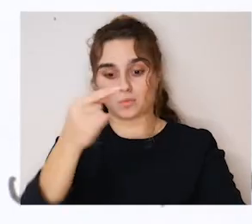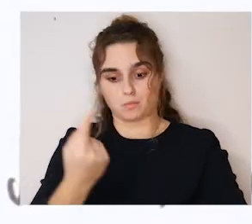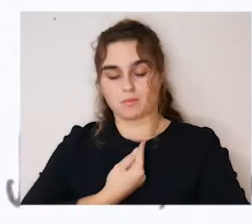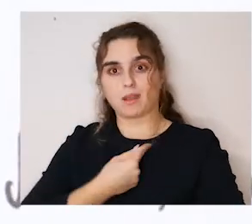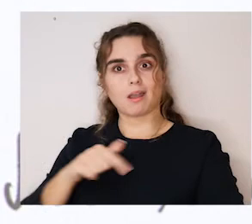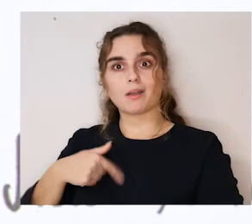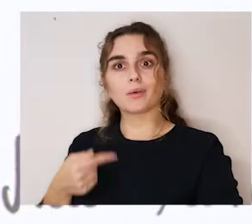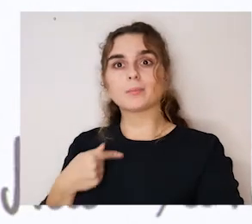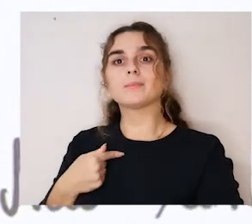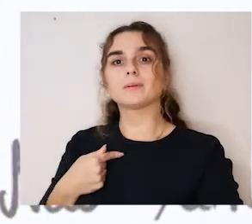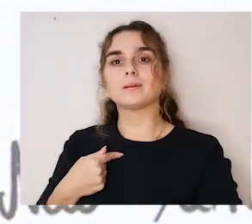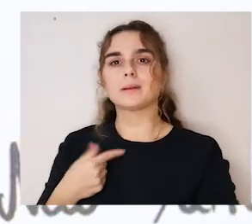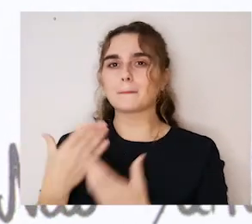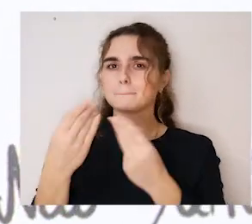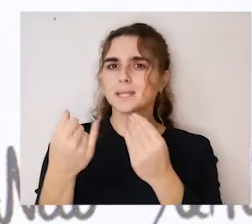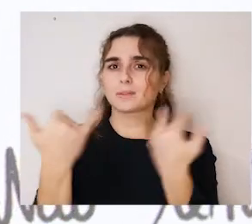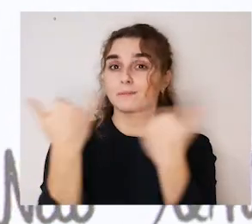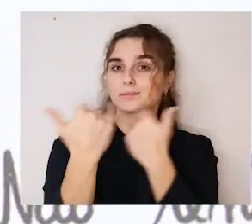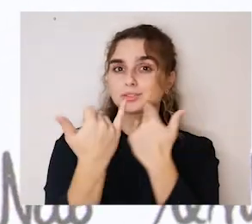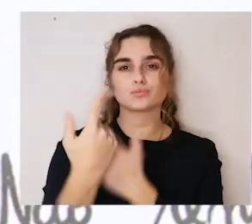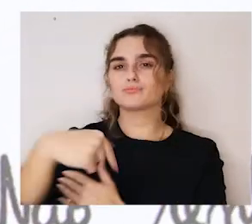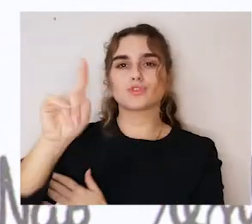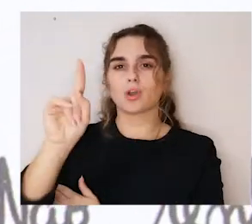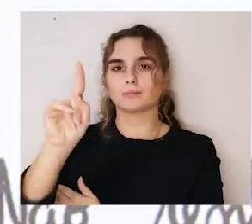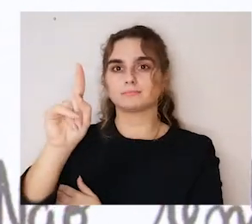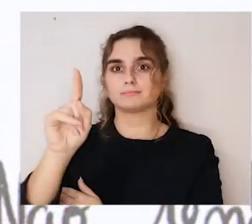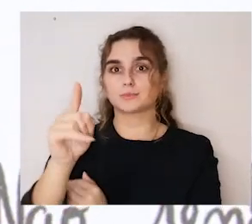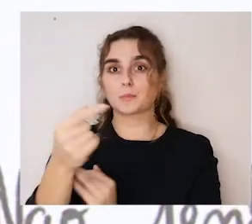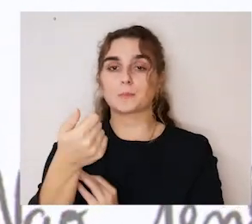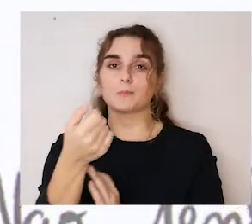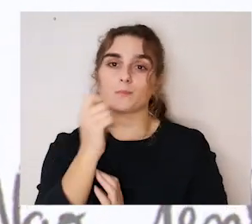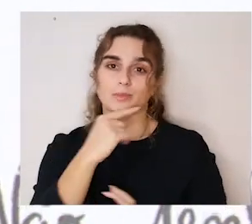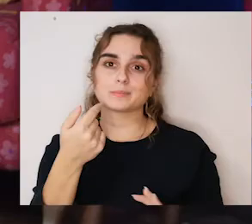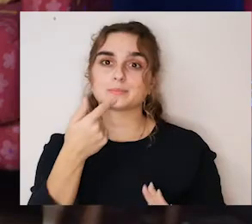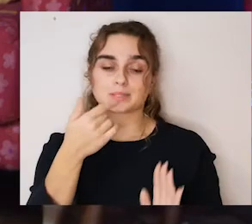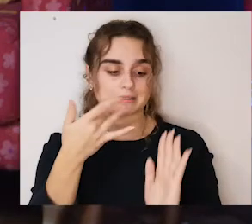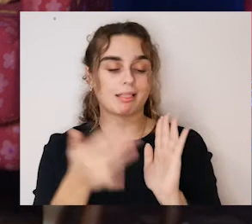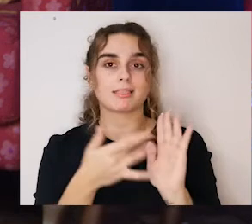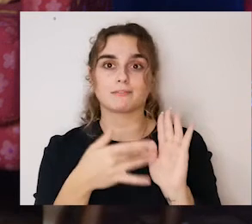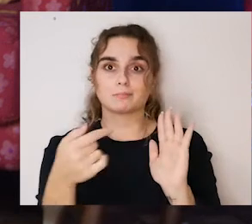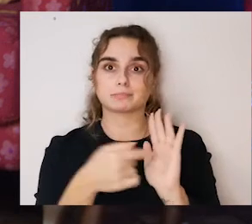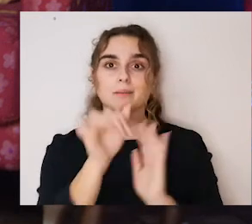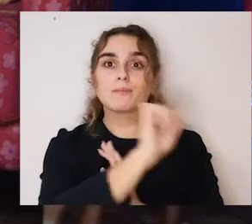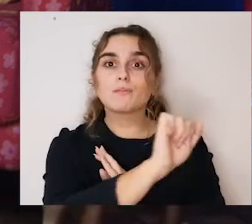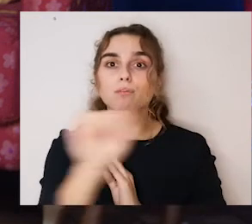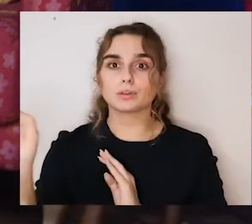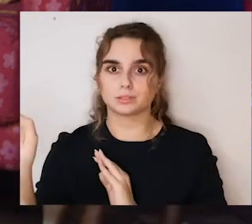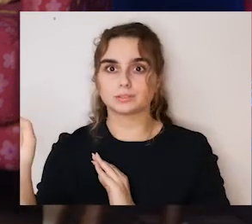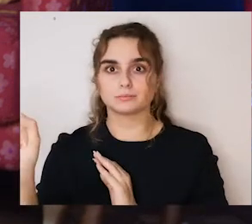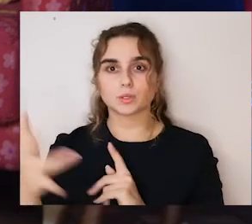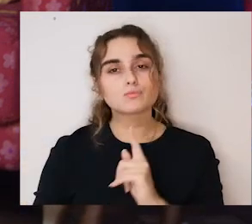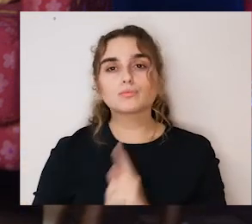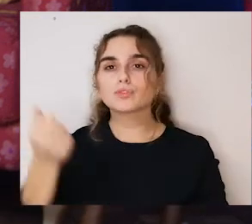de seres tu. Não tenhas medo de ser feliz. Como veem, este livro é para